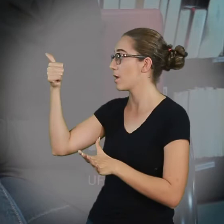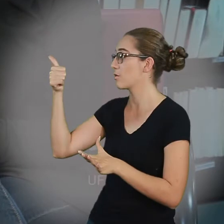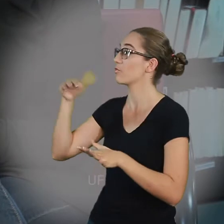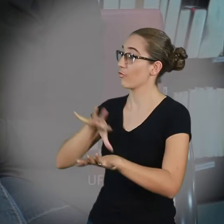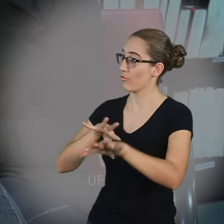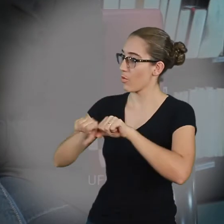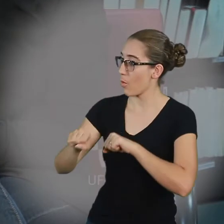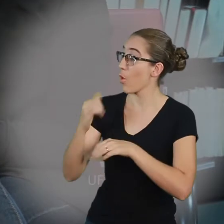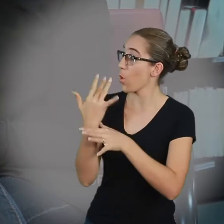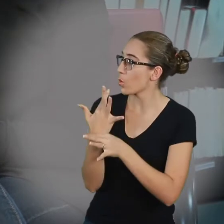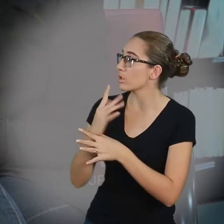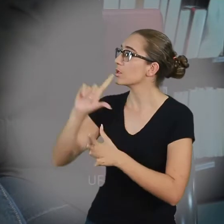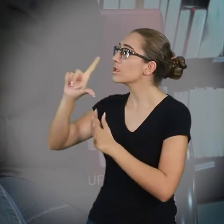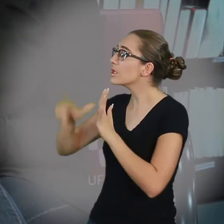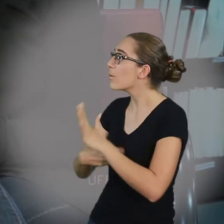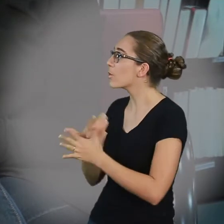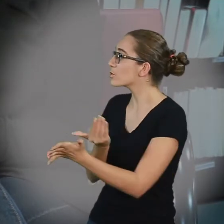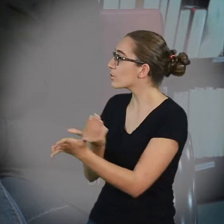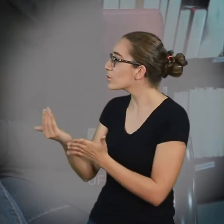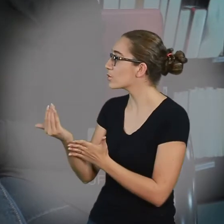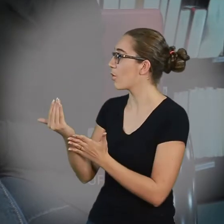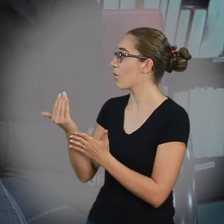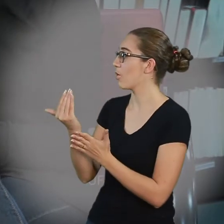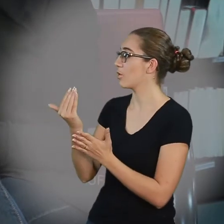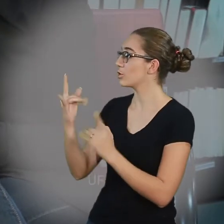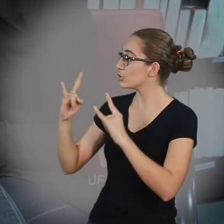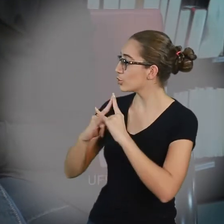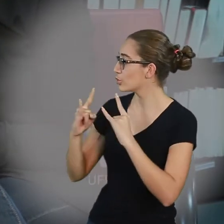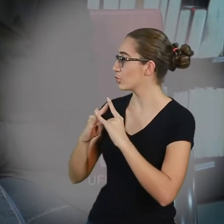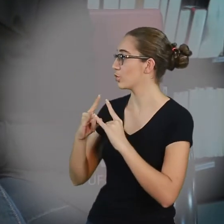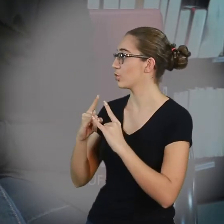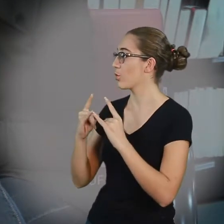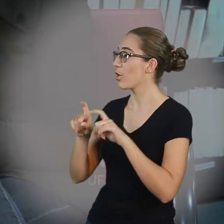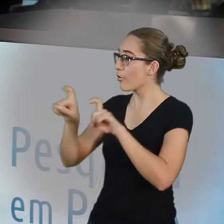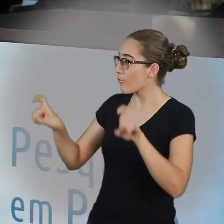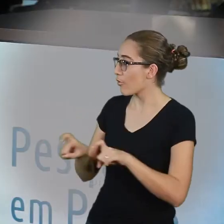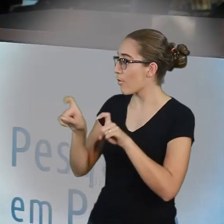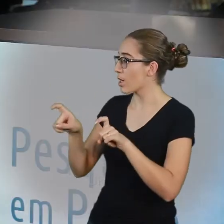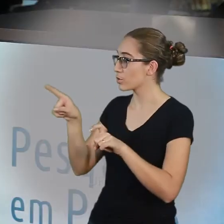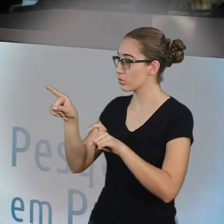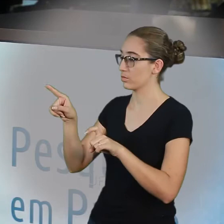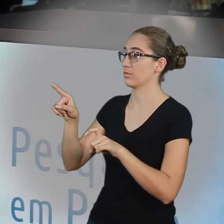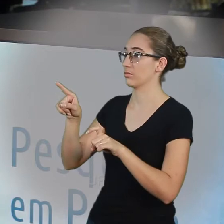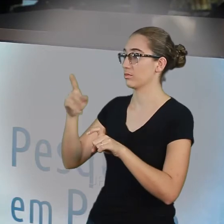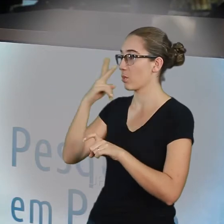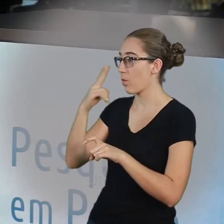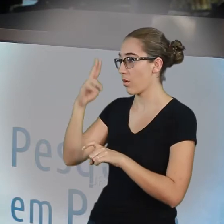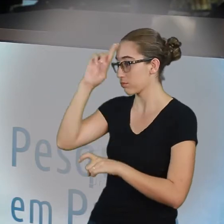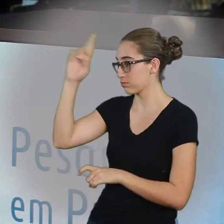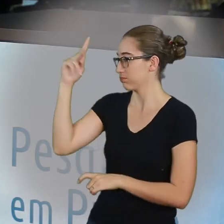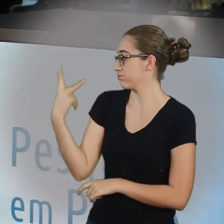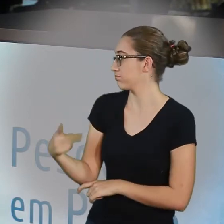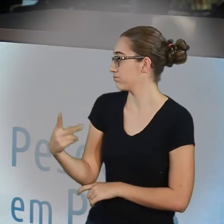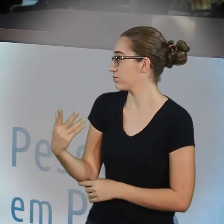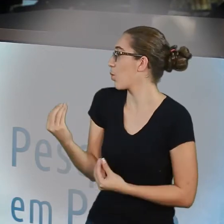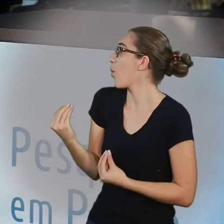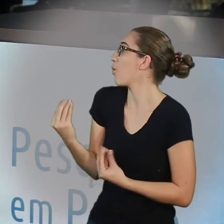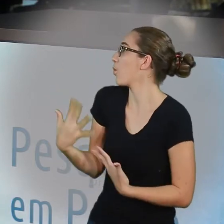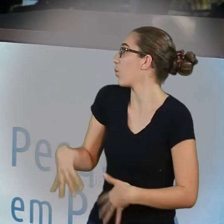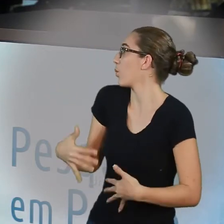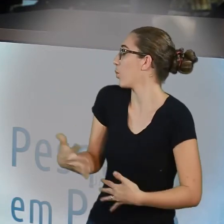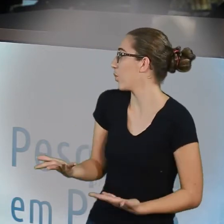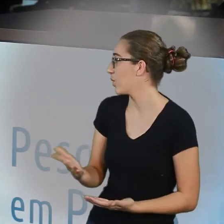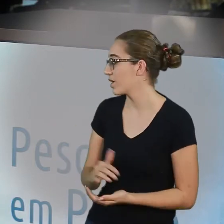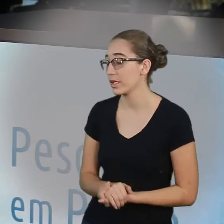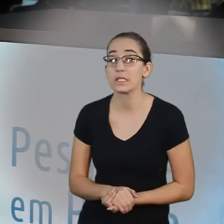de Informática, justamente, né, que o senhor comentou antes desse período. Como é que foi essa experiência, então? Eu sempre vi isso como uma grande responsabilidade